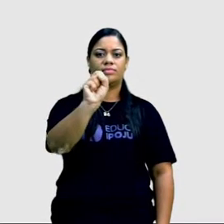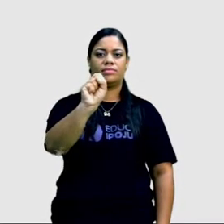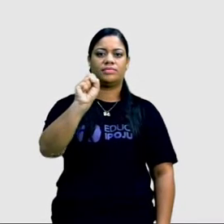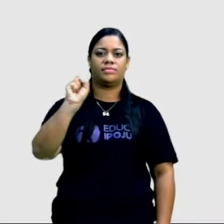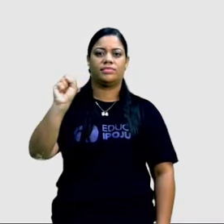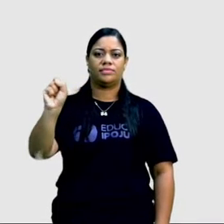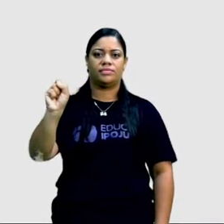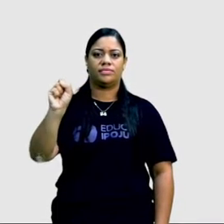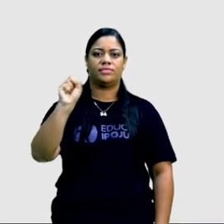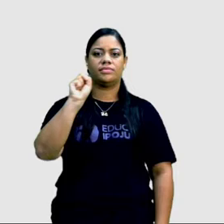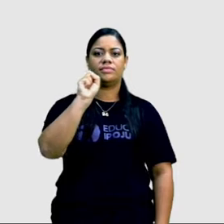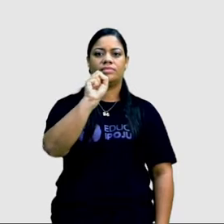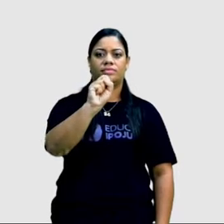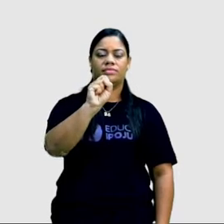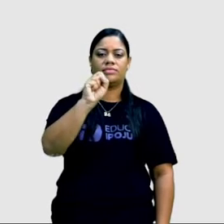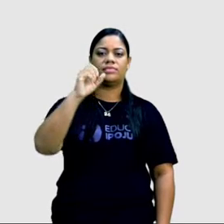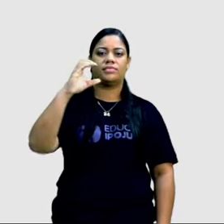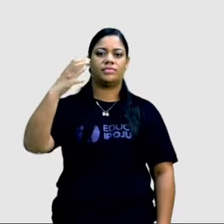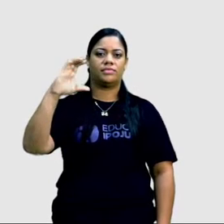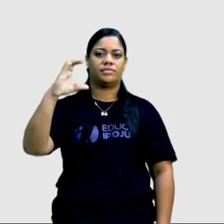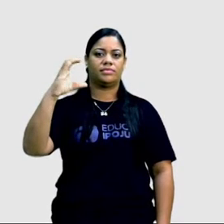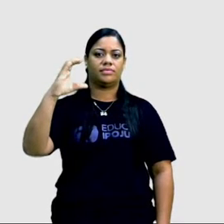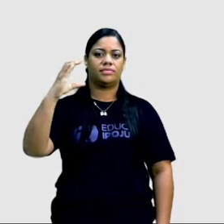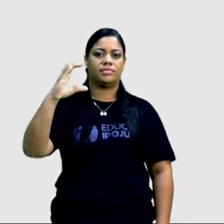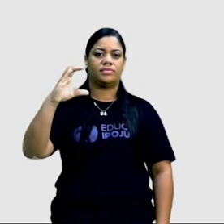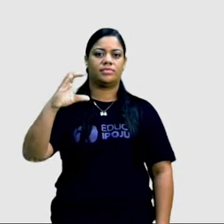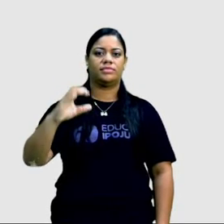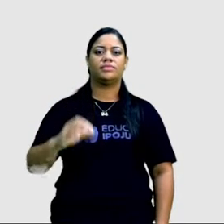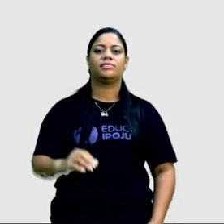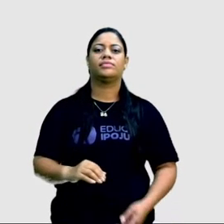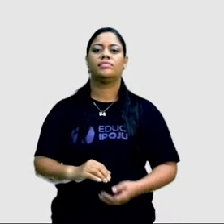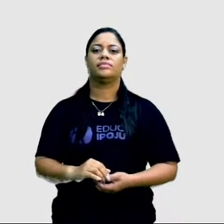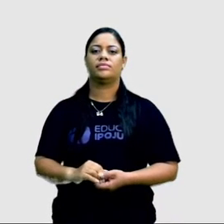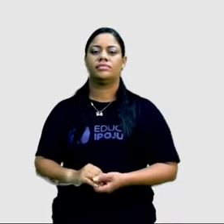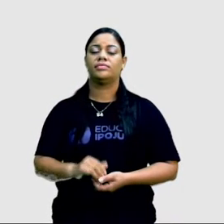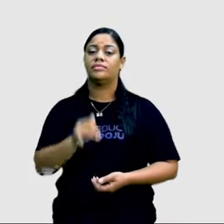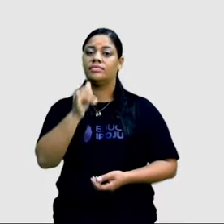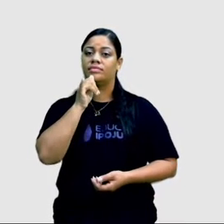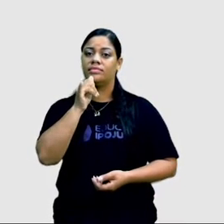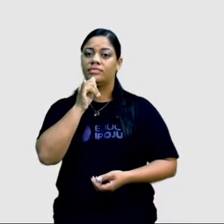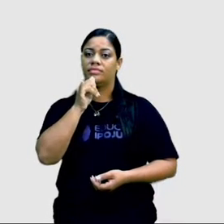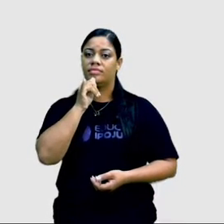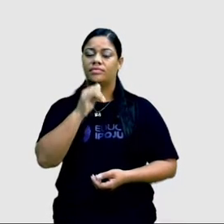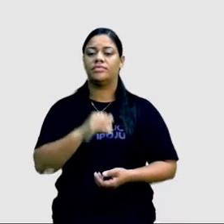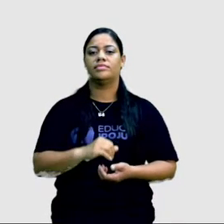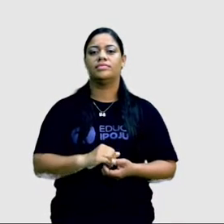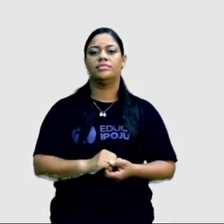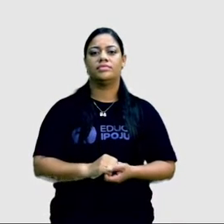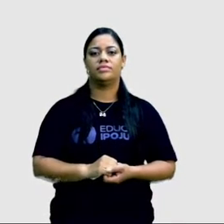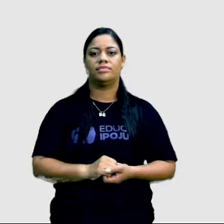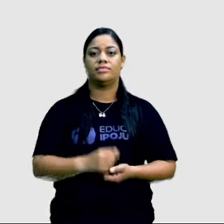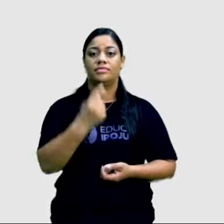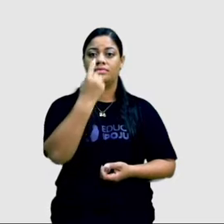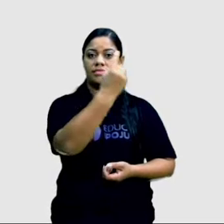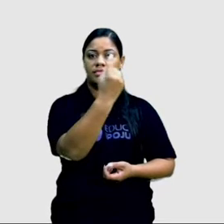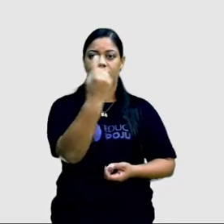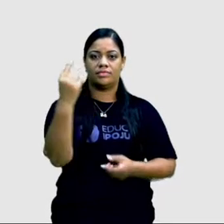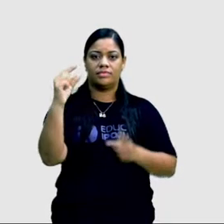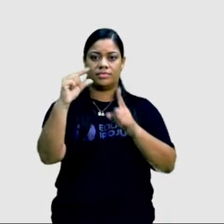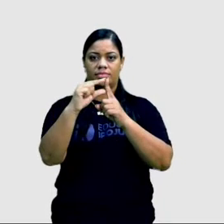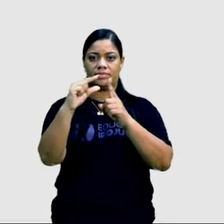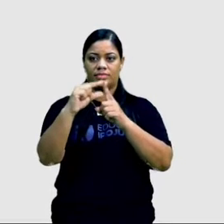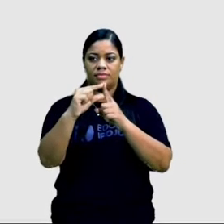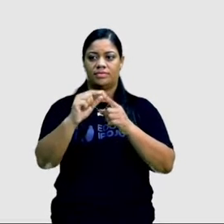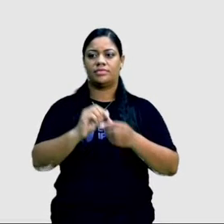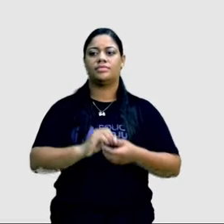SS e SC cedilha. Aí temos aqui os exemplos para cada dígrafo.